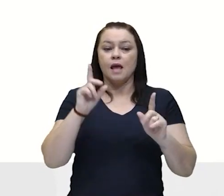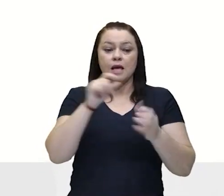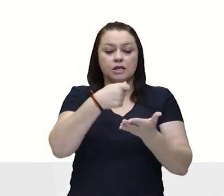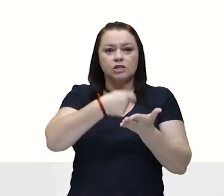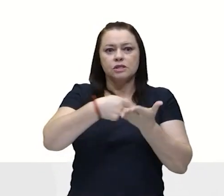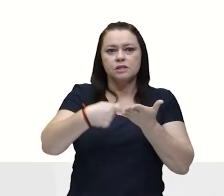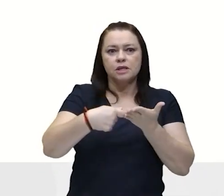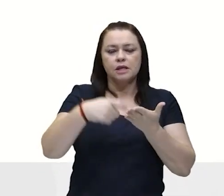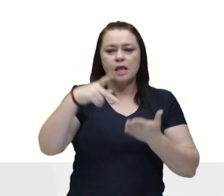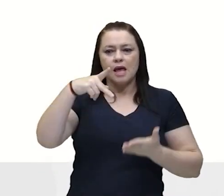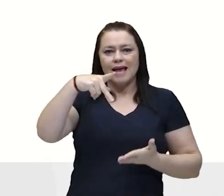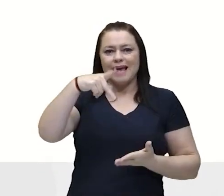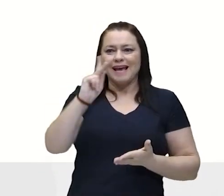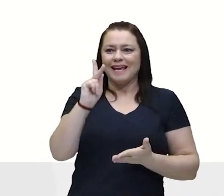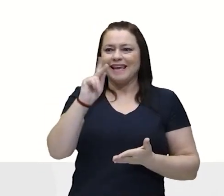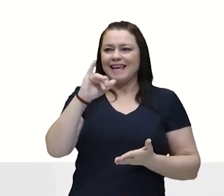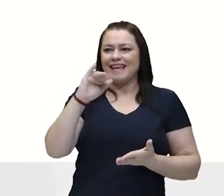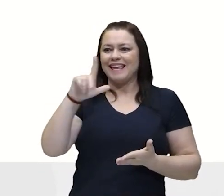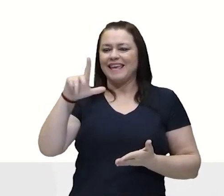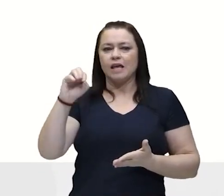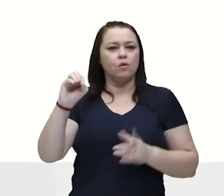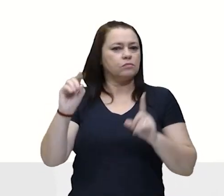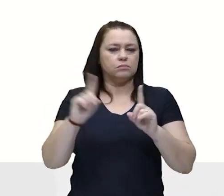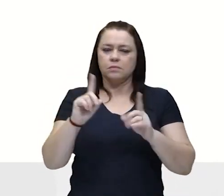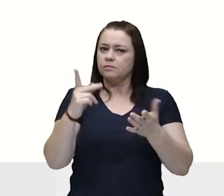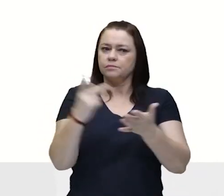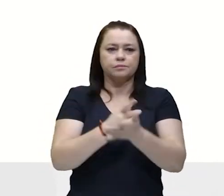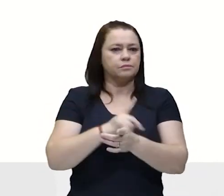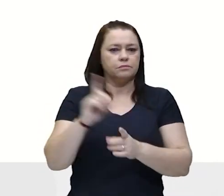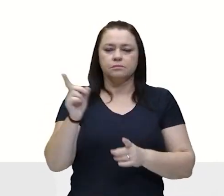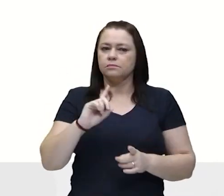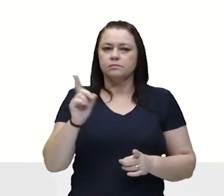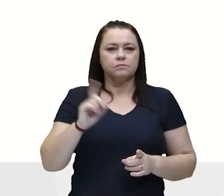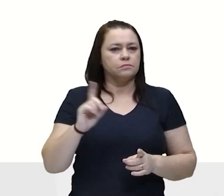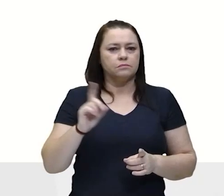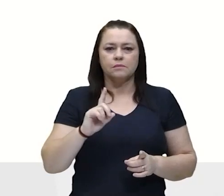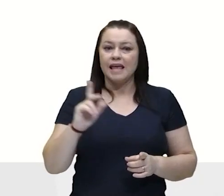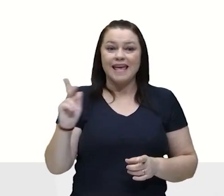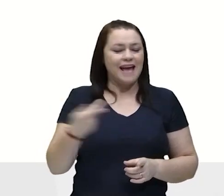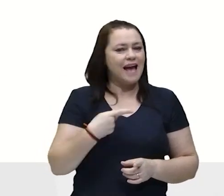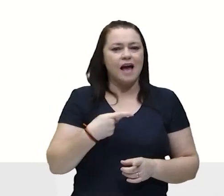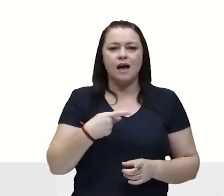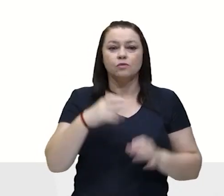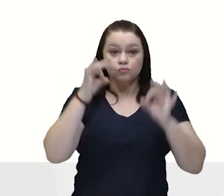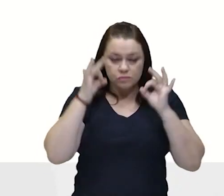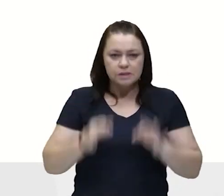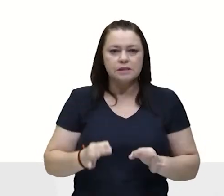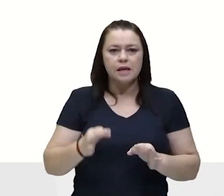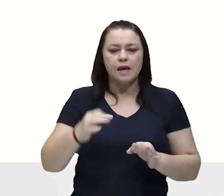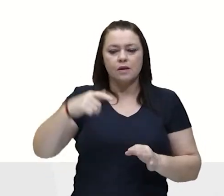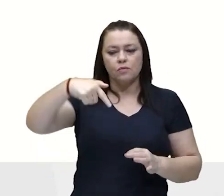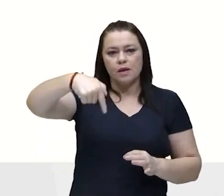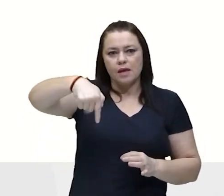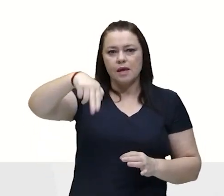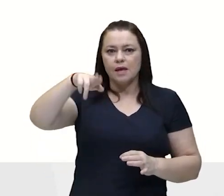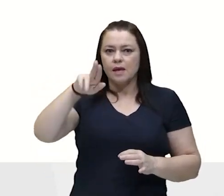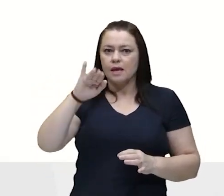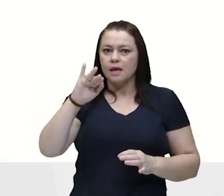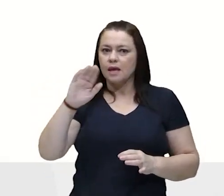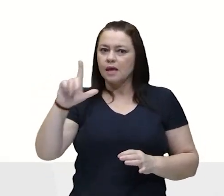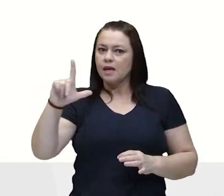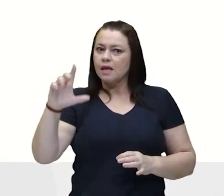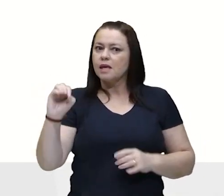K, de forma nenhuma, tá? Comida quilo, quilo, de forma alguma. É com QU, tá certo? A